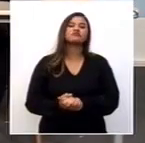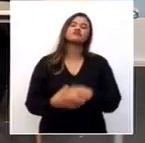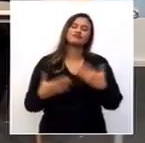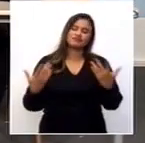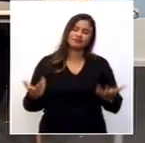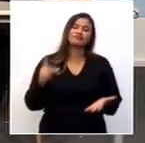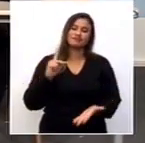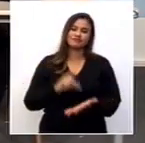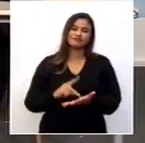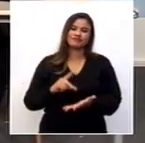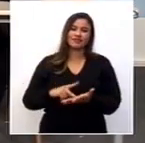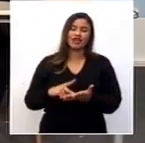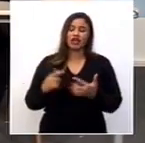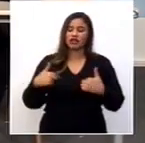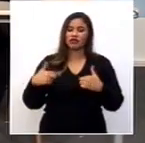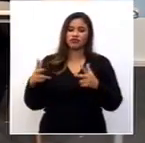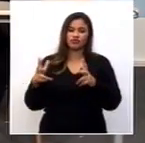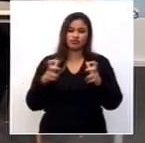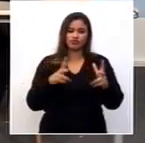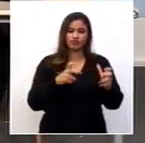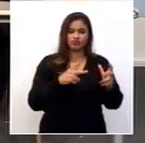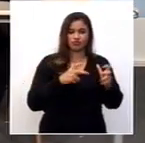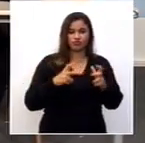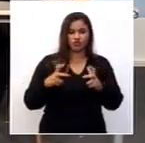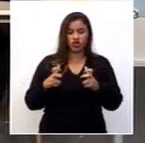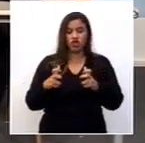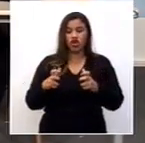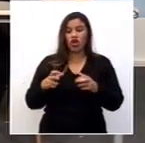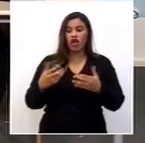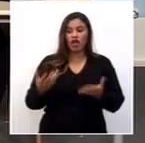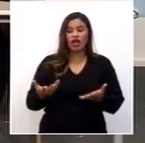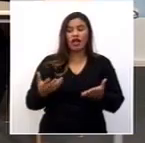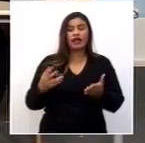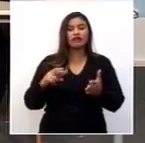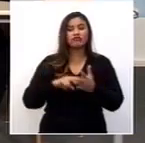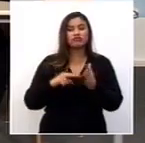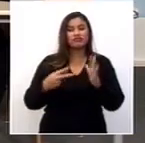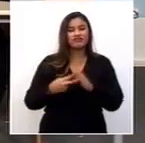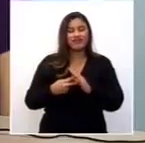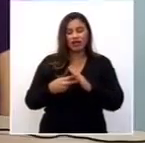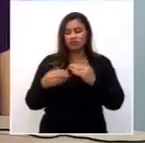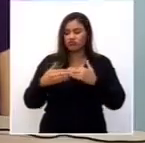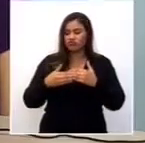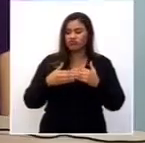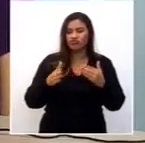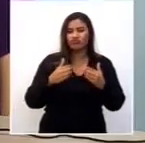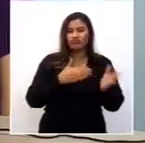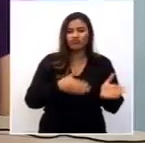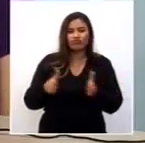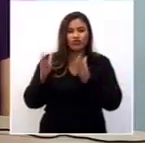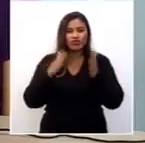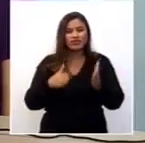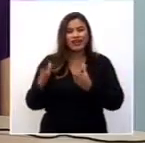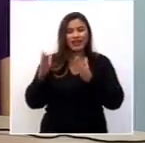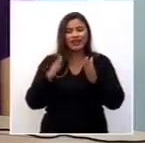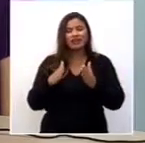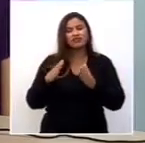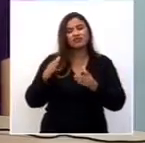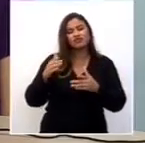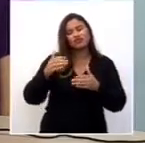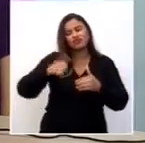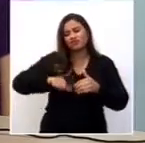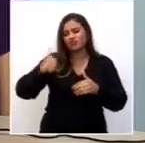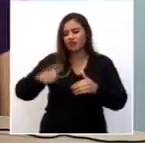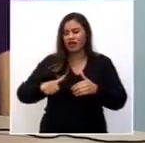professora Daniele, é a ressignificação desse processo de avaliação. Eu vejo os professores muito autônomos